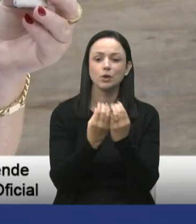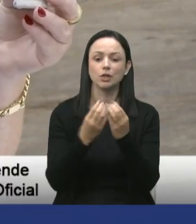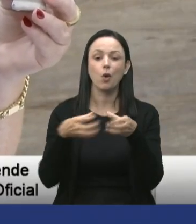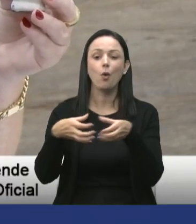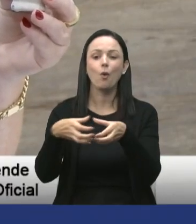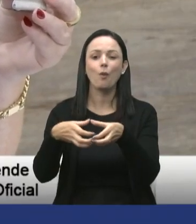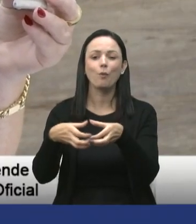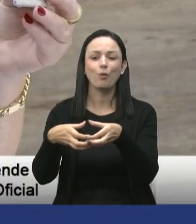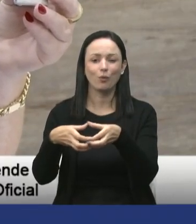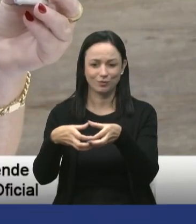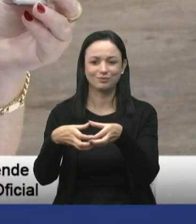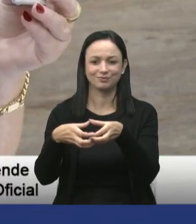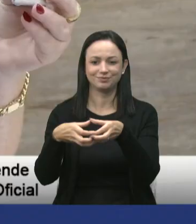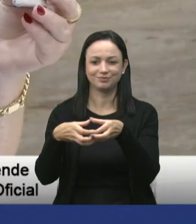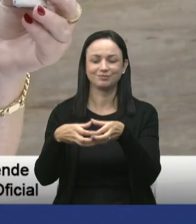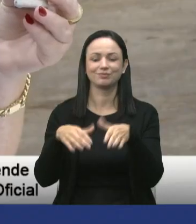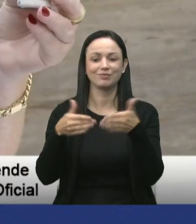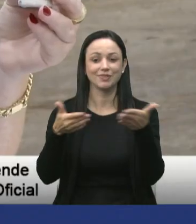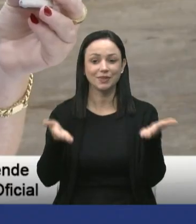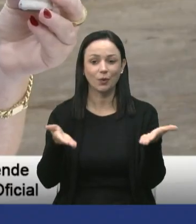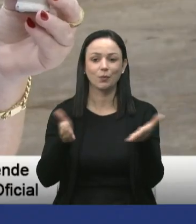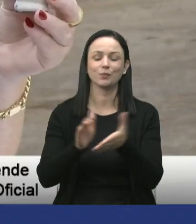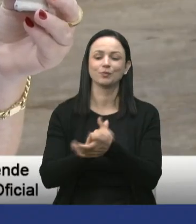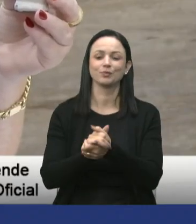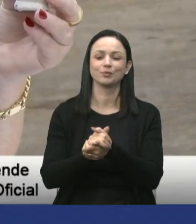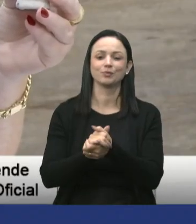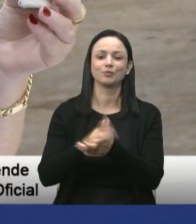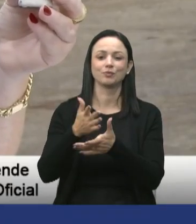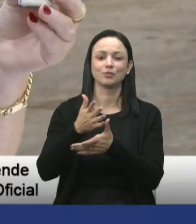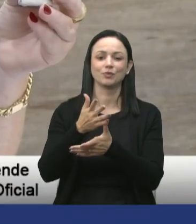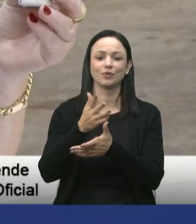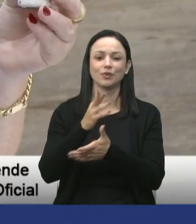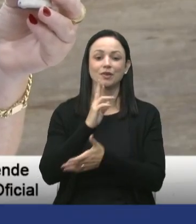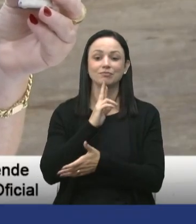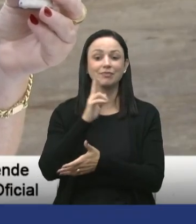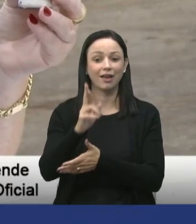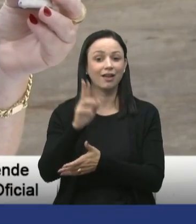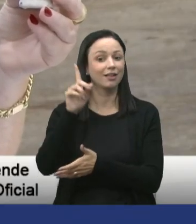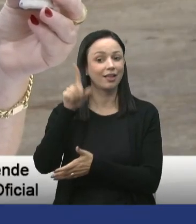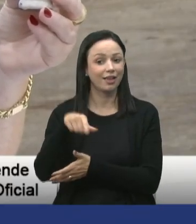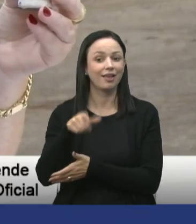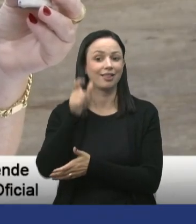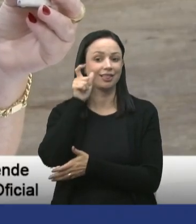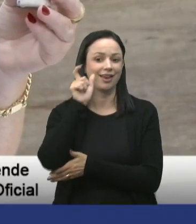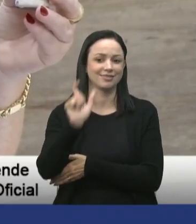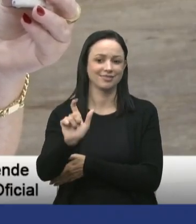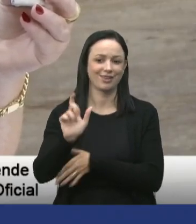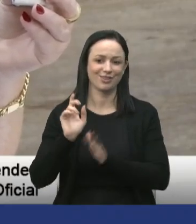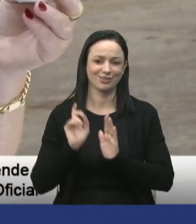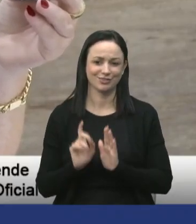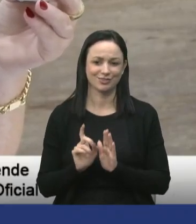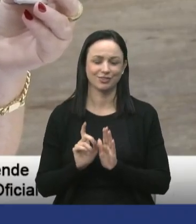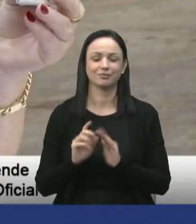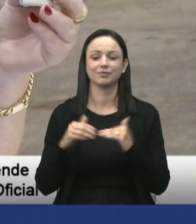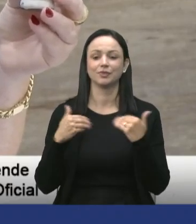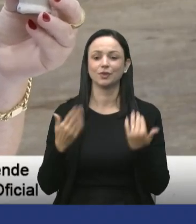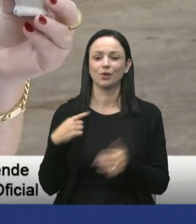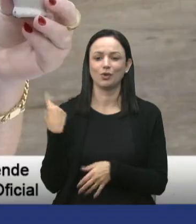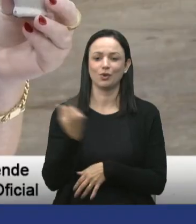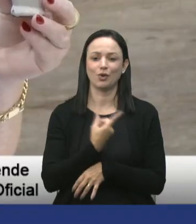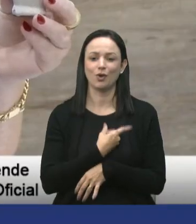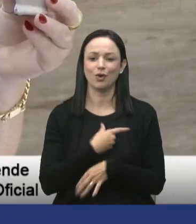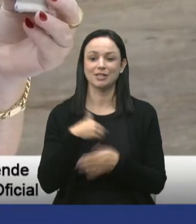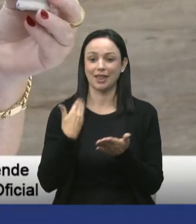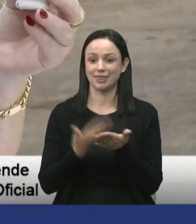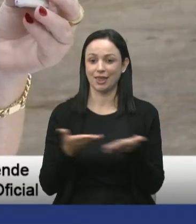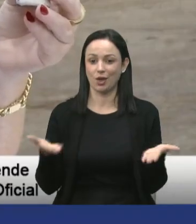grupos. Então, eu acho que o recado é muito interessante, né? Então, como nós até hoje pedimos